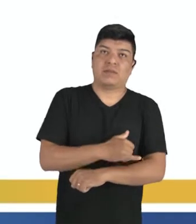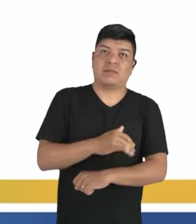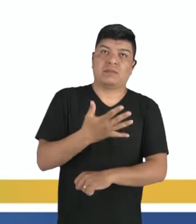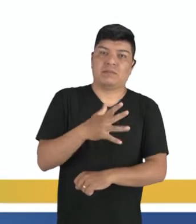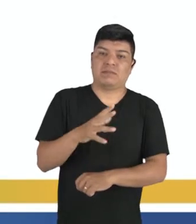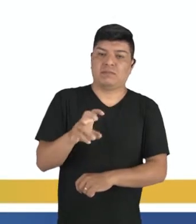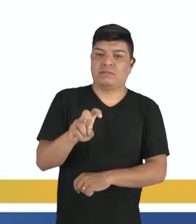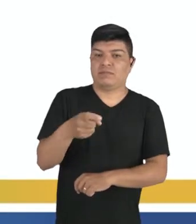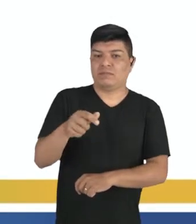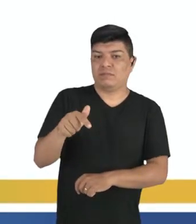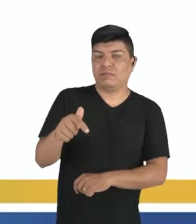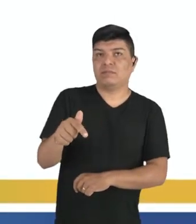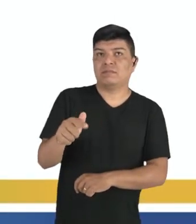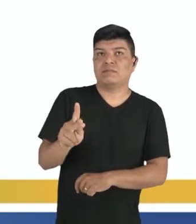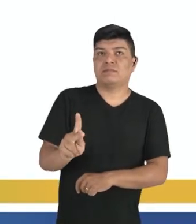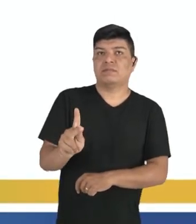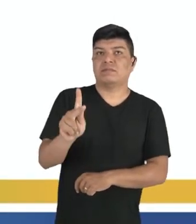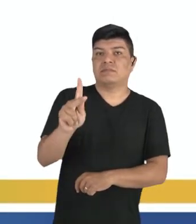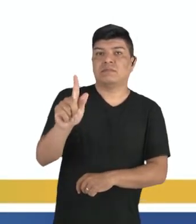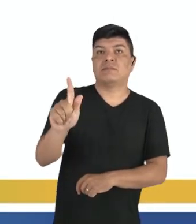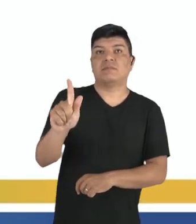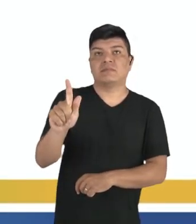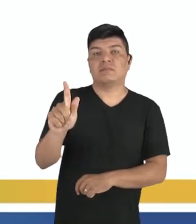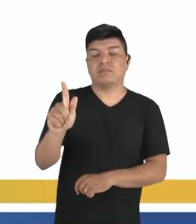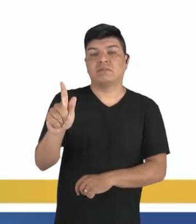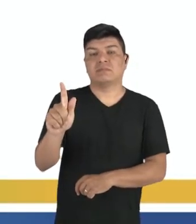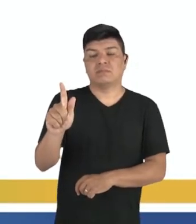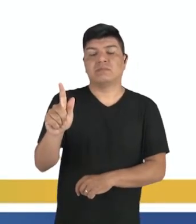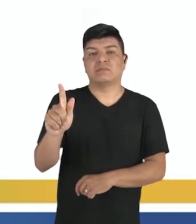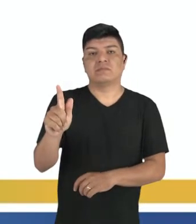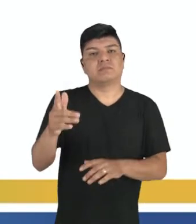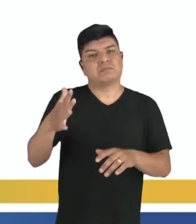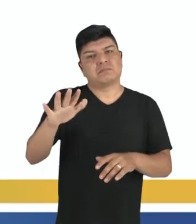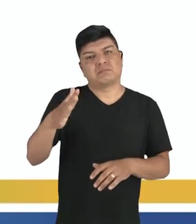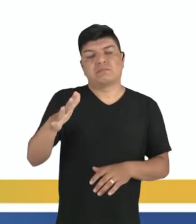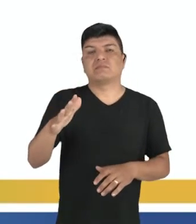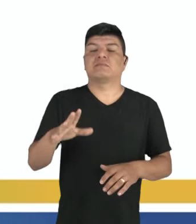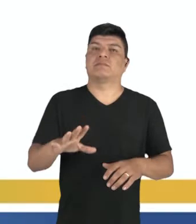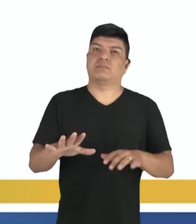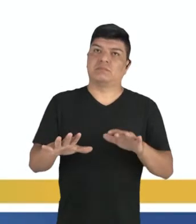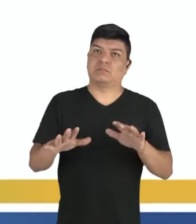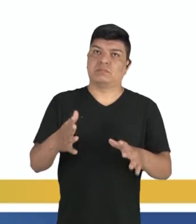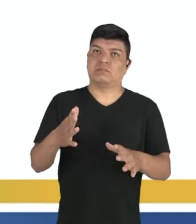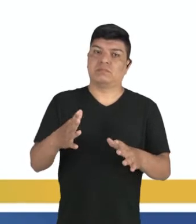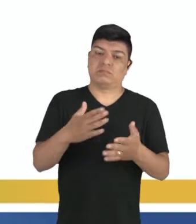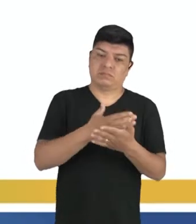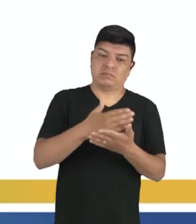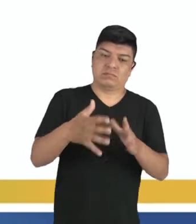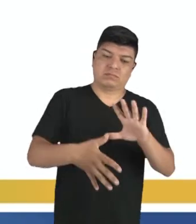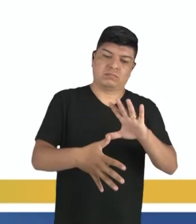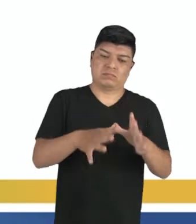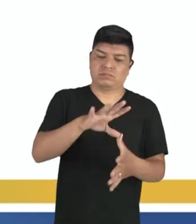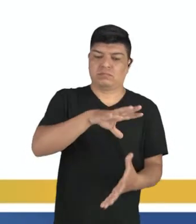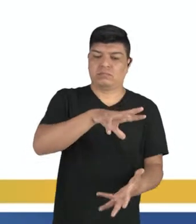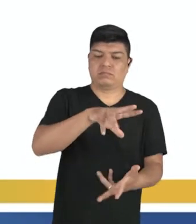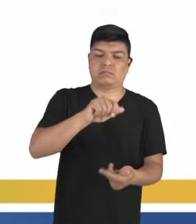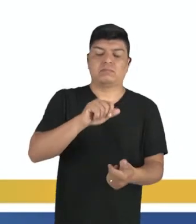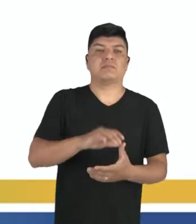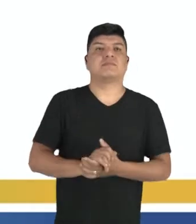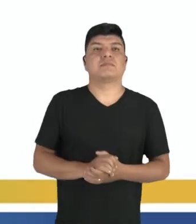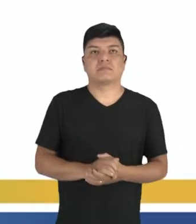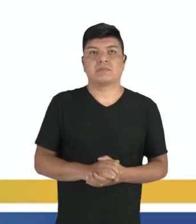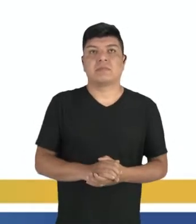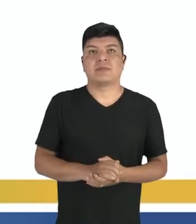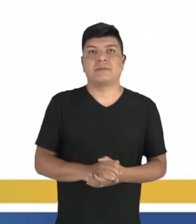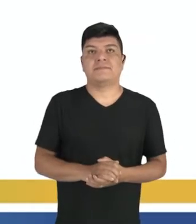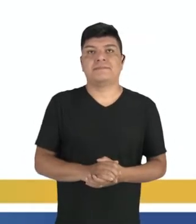desde o início da pandemia, né? Ou seja, os espanhóis engordaram ali uma média de quase 6 quilos desde o início da pandemia, né? Muito se tem